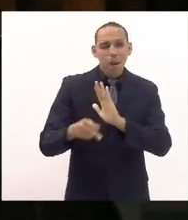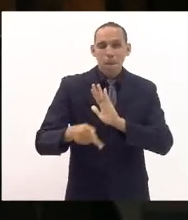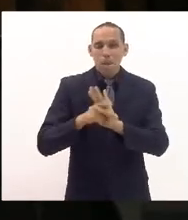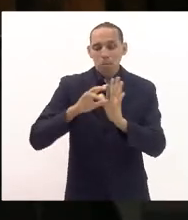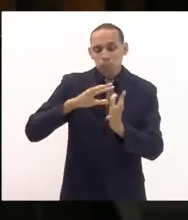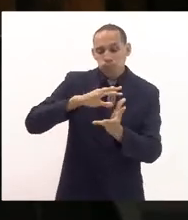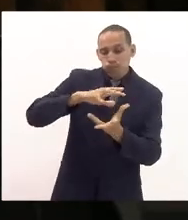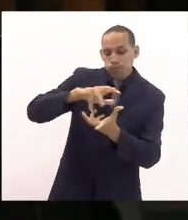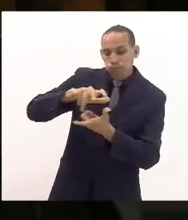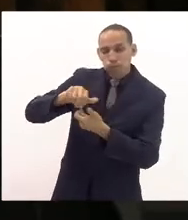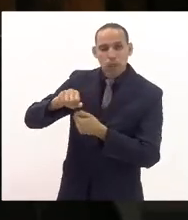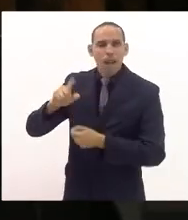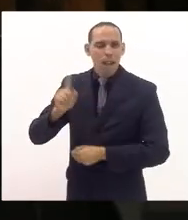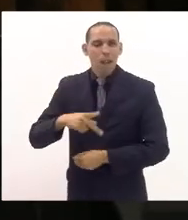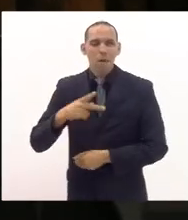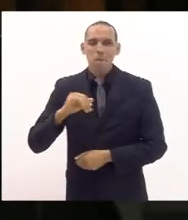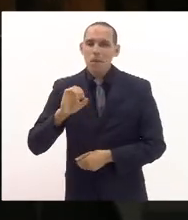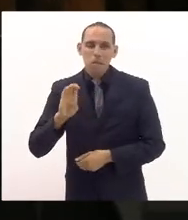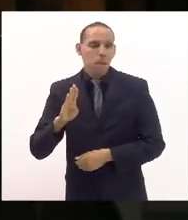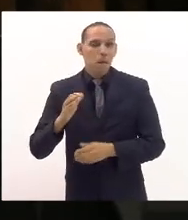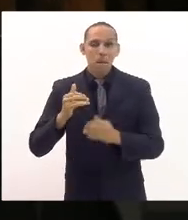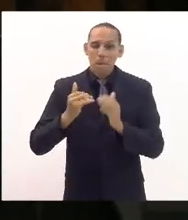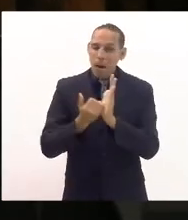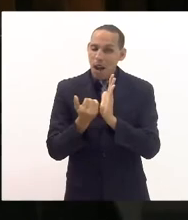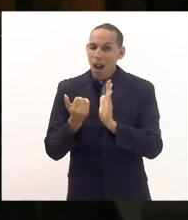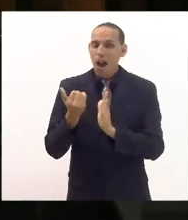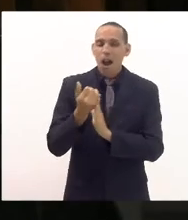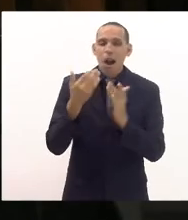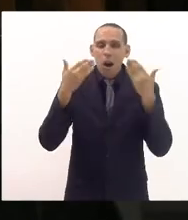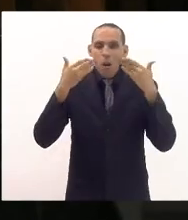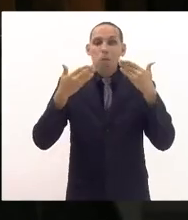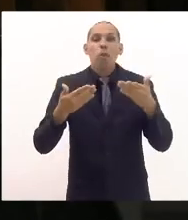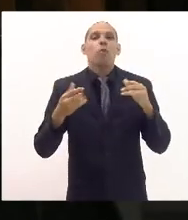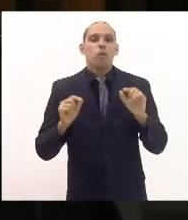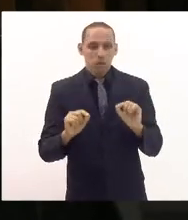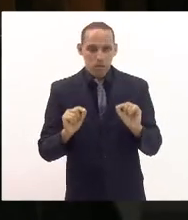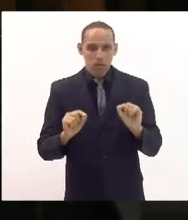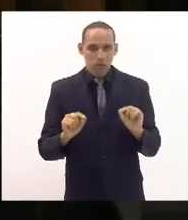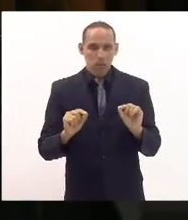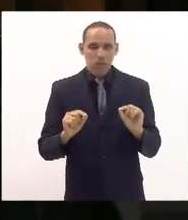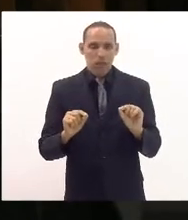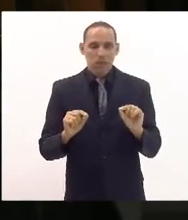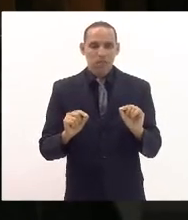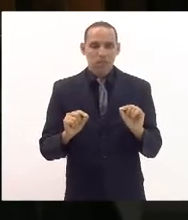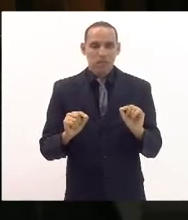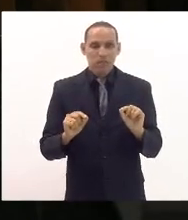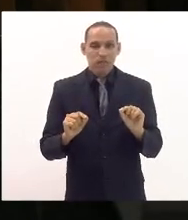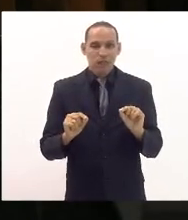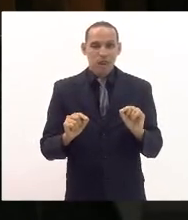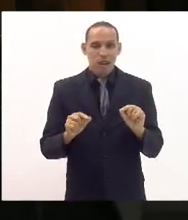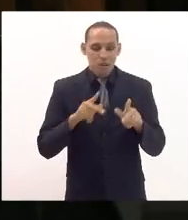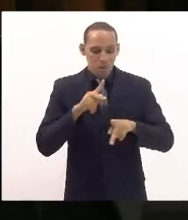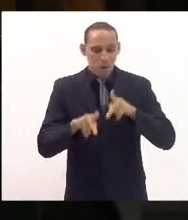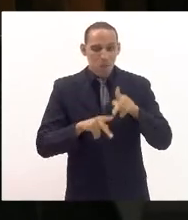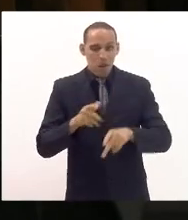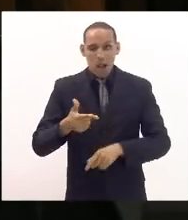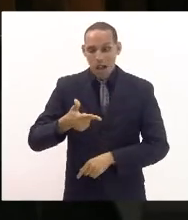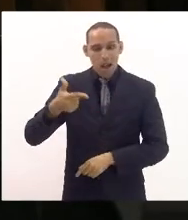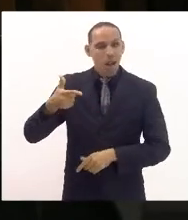que é o maior PIB no mundo mostrando que a população armada